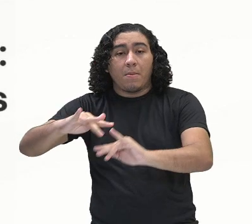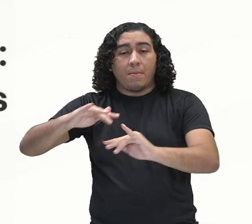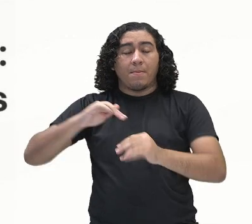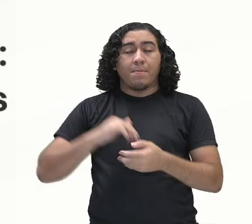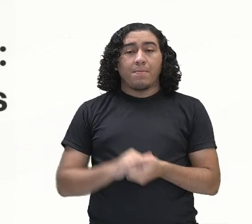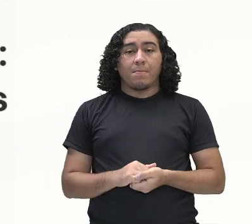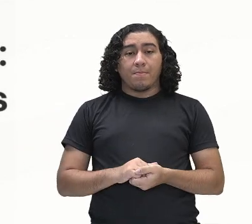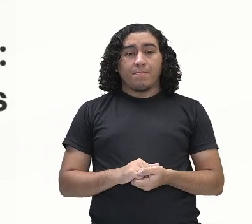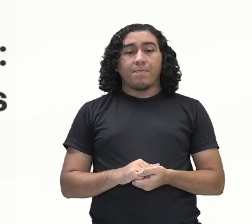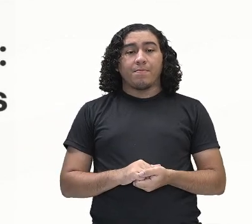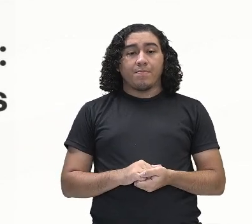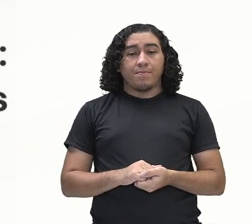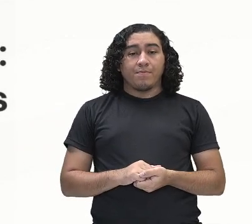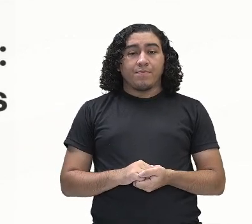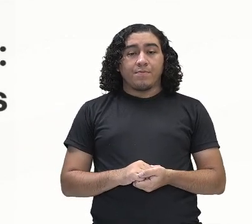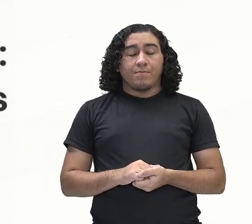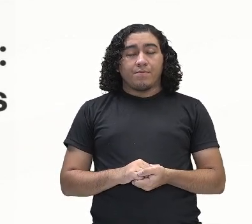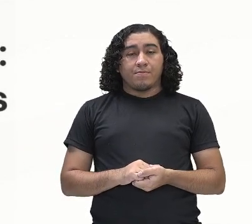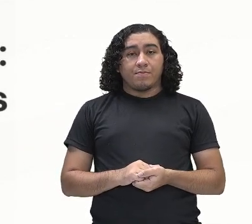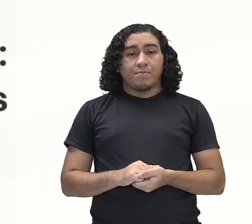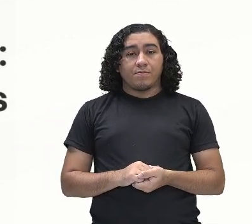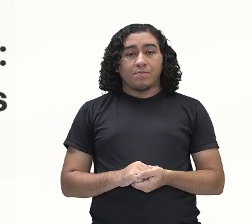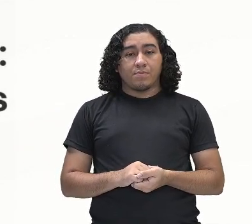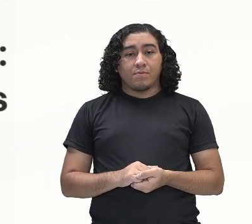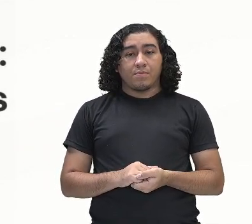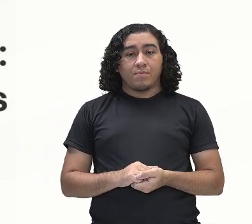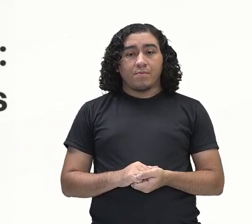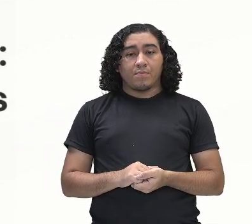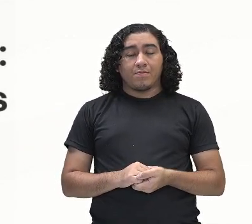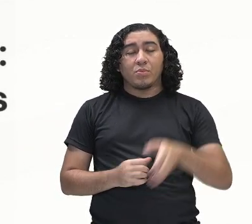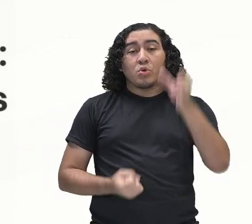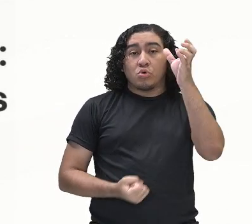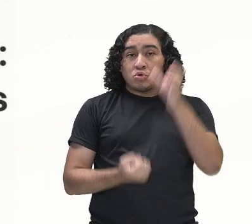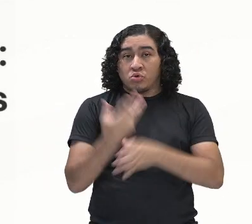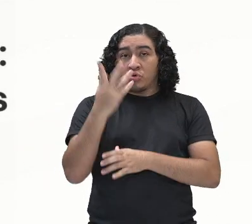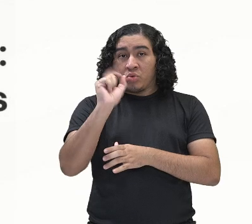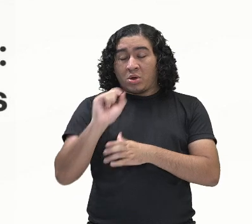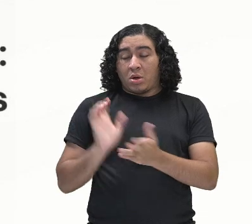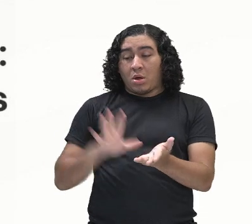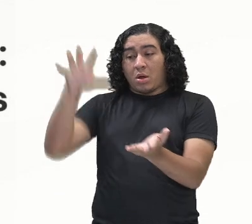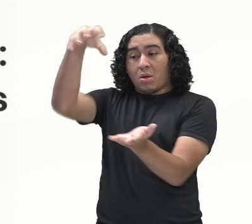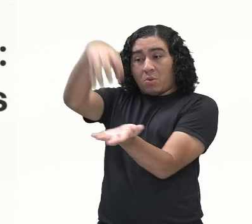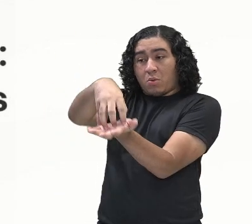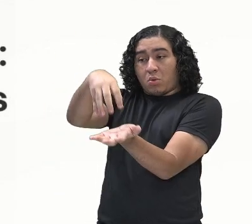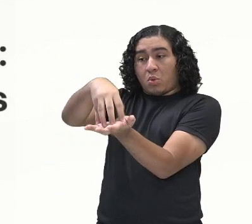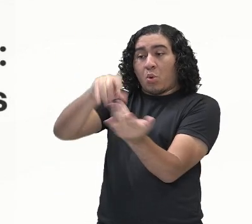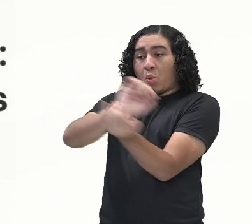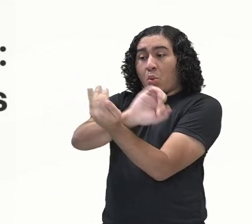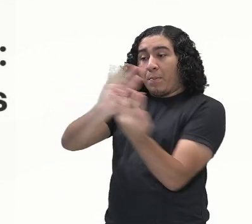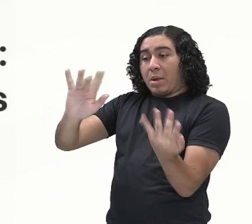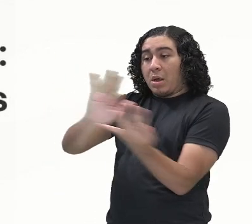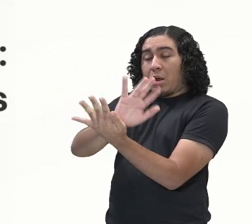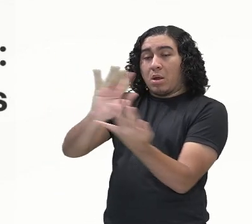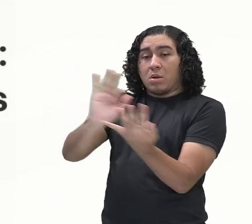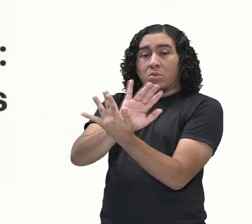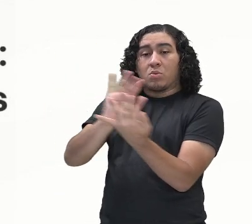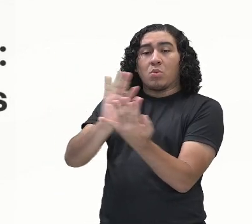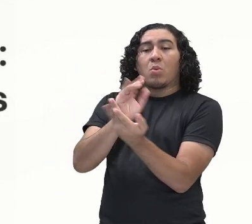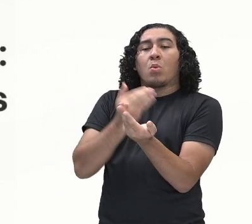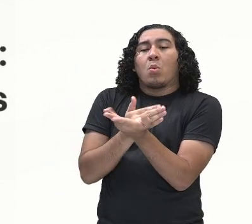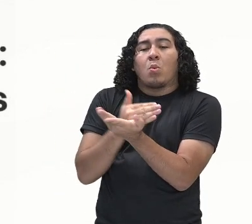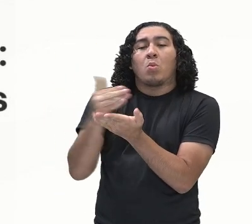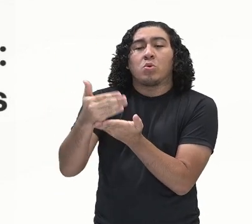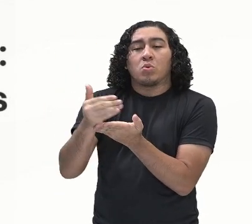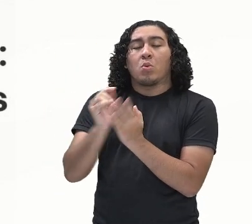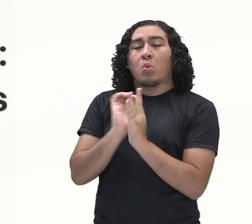o surgimento, olha, dos primeiros núcleos urbanos, né? Nessa primeira etapa ou nesse primeiro período que a